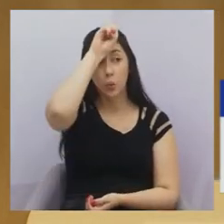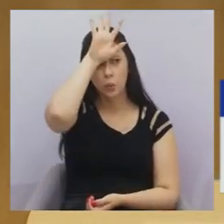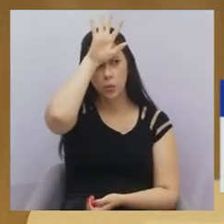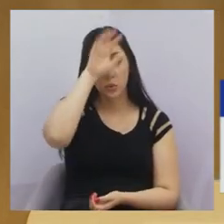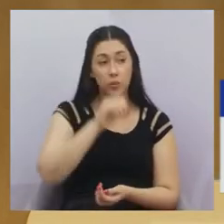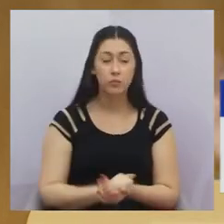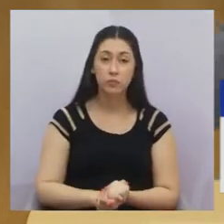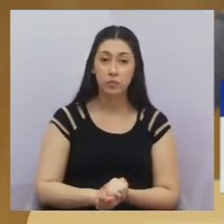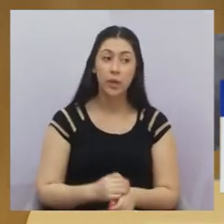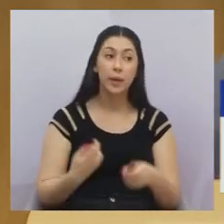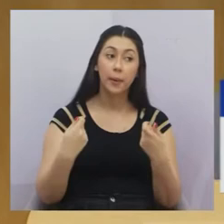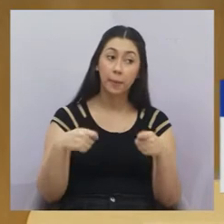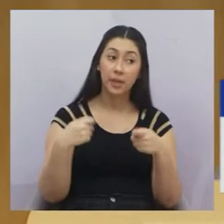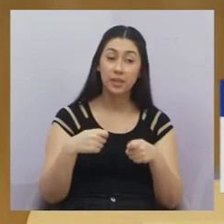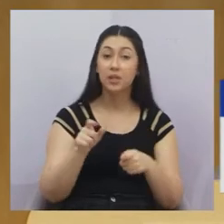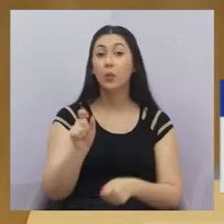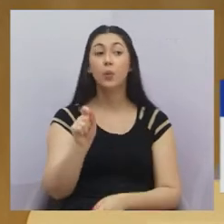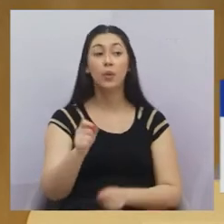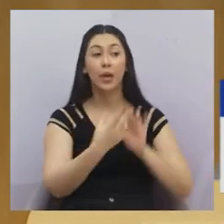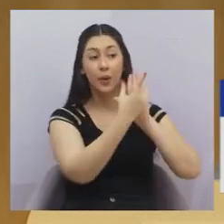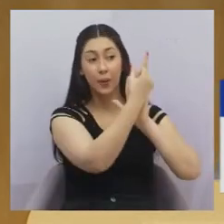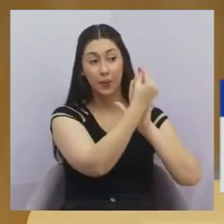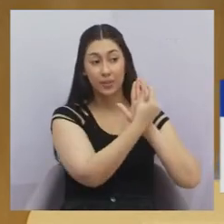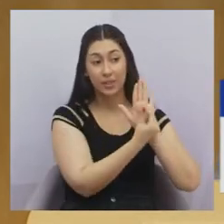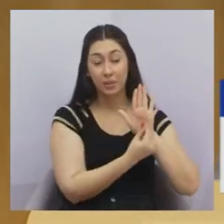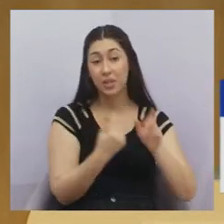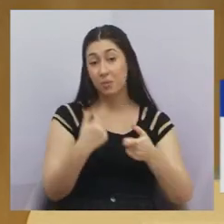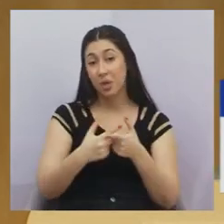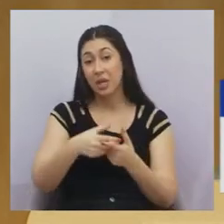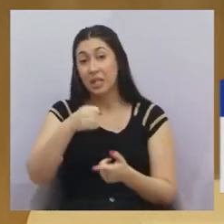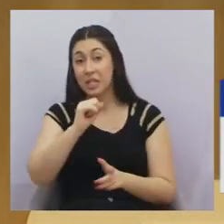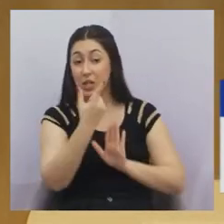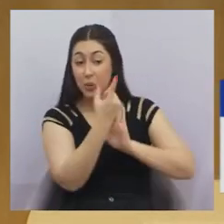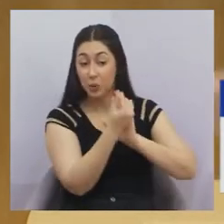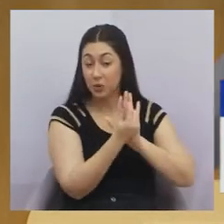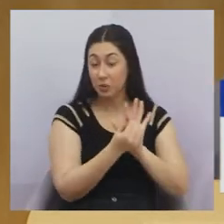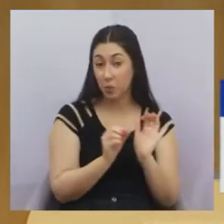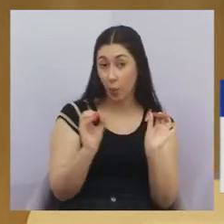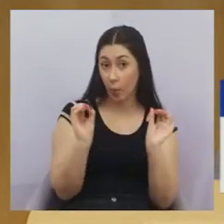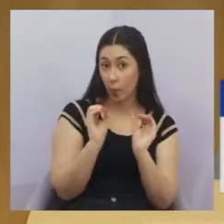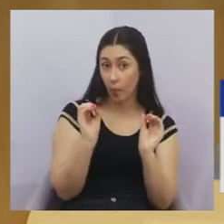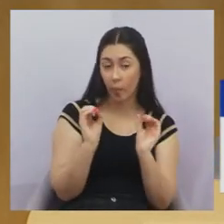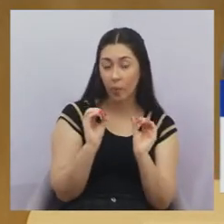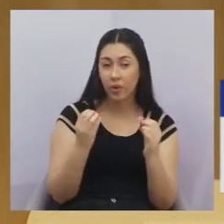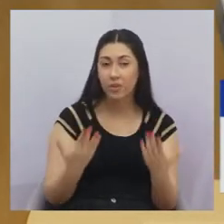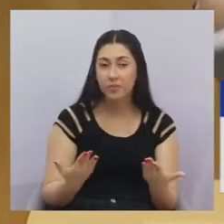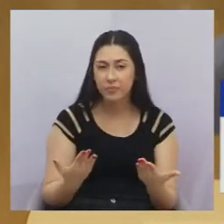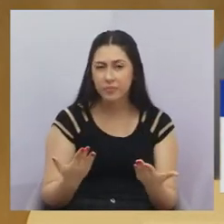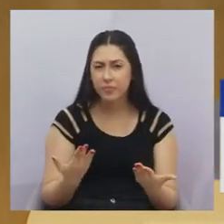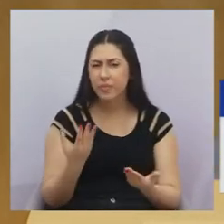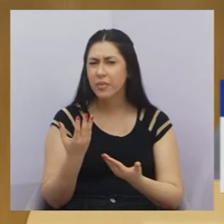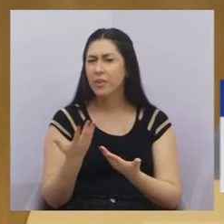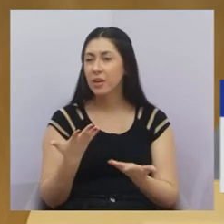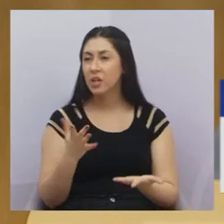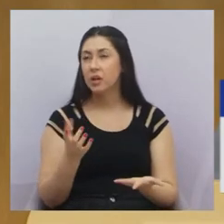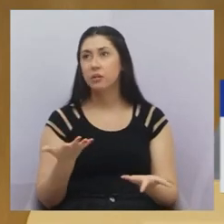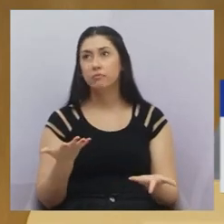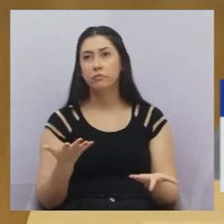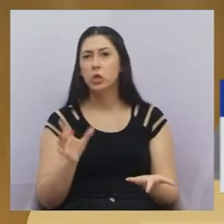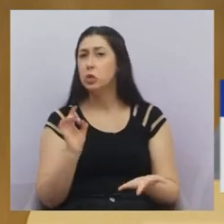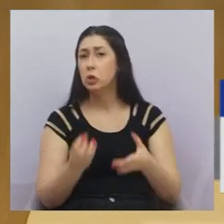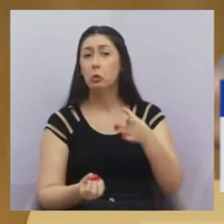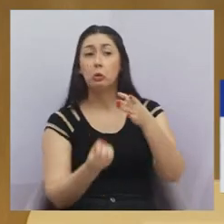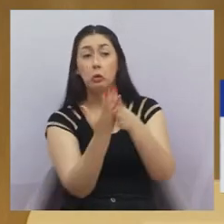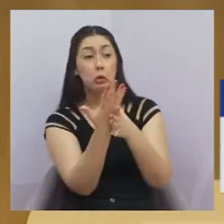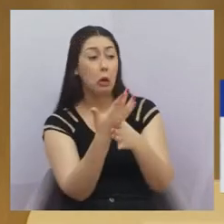Salomão, é preciso ter orçamento, porque se a gente não tiver orçamento para fazer políticas públicas, não basta apenas criar